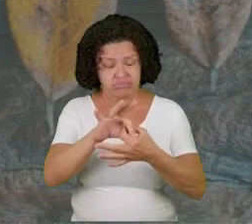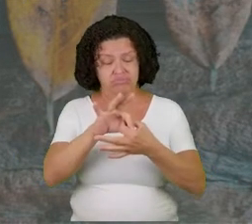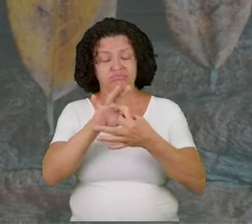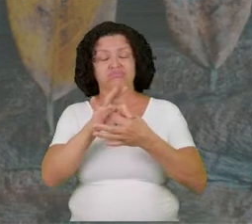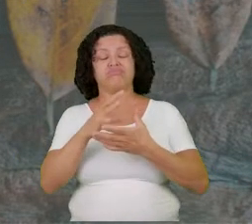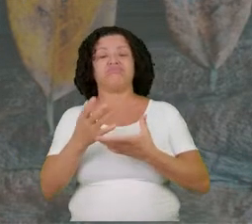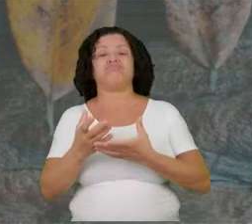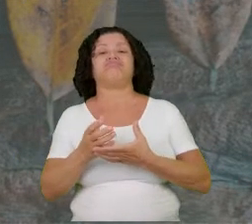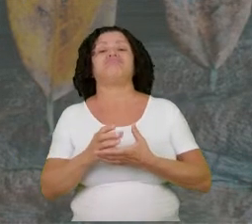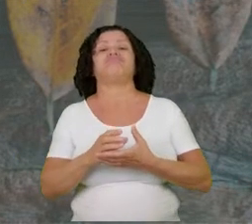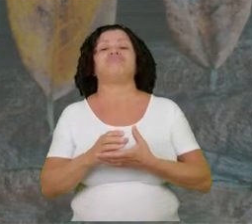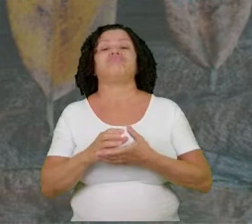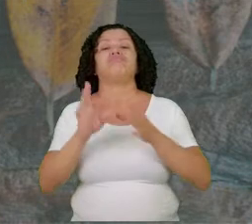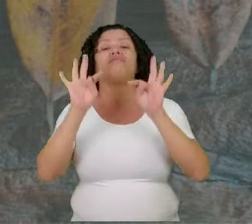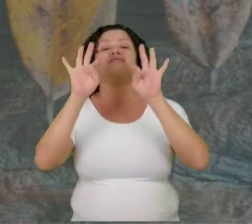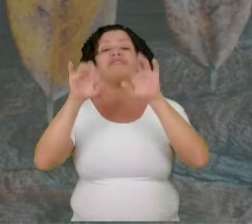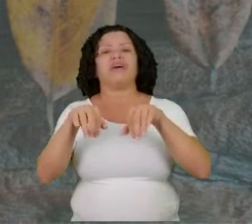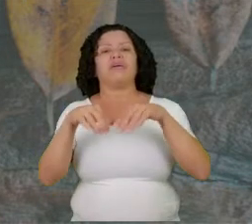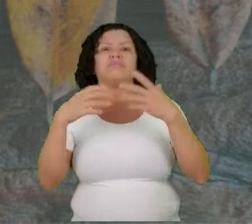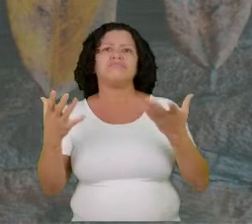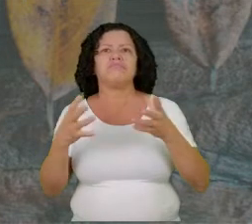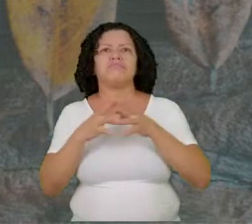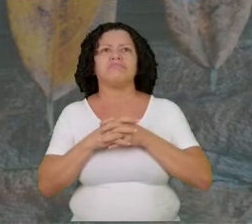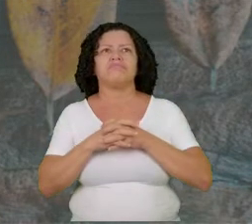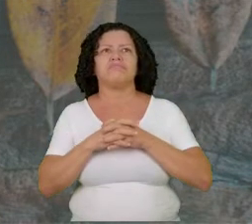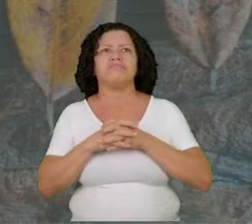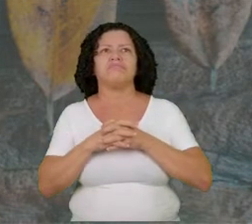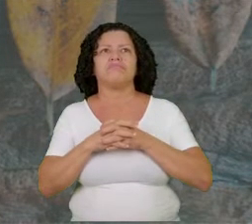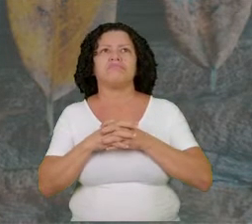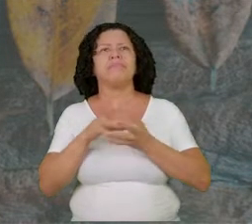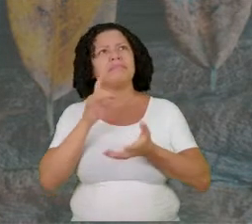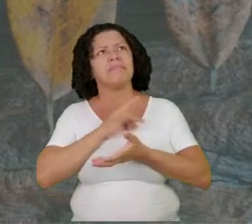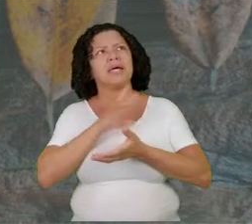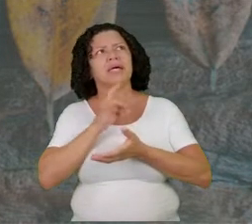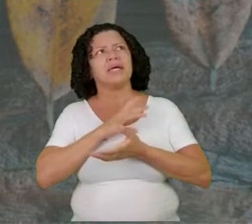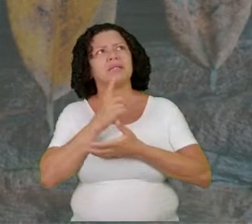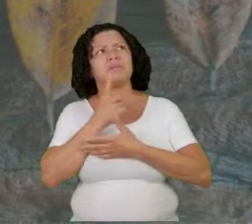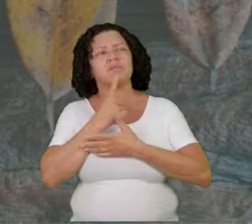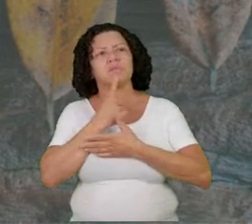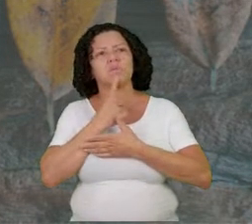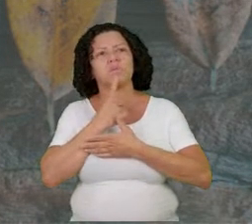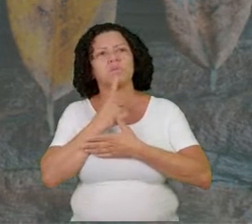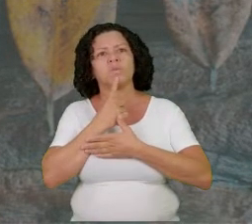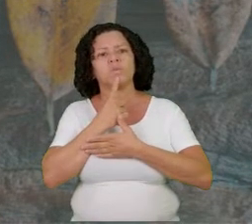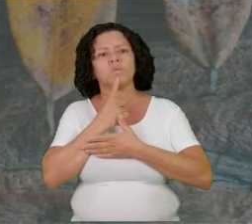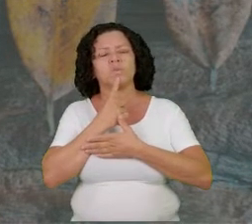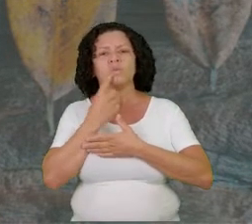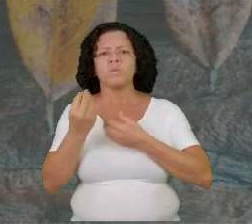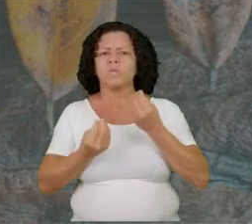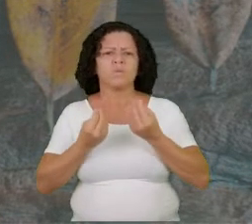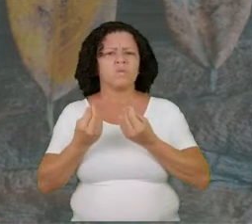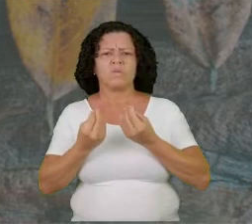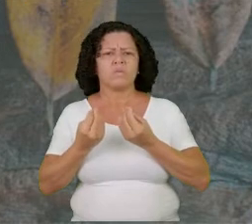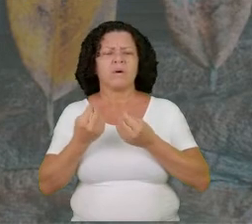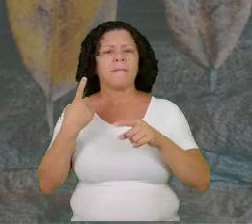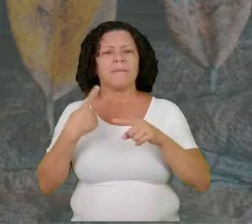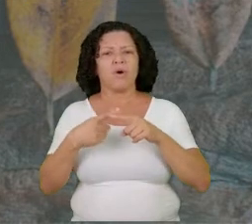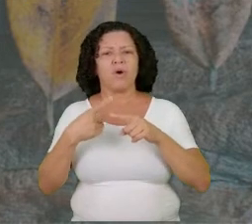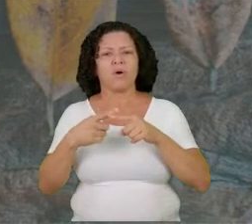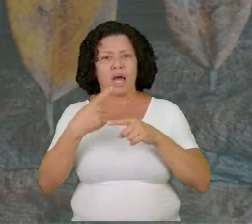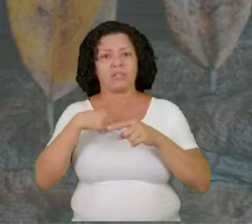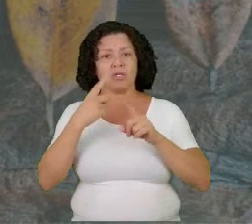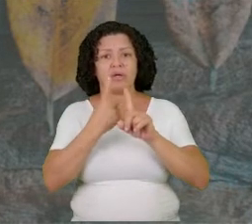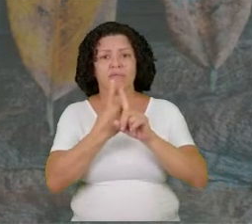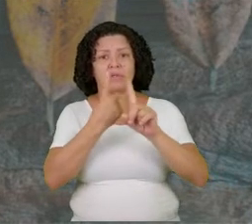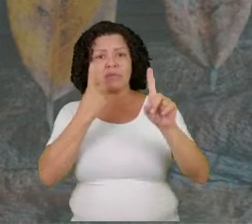à questão da finitude, né? É um medo que se passa não só porque vamos